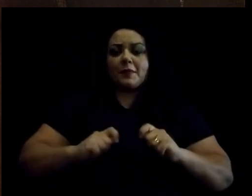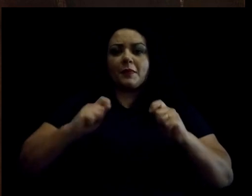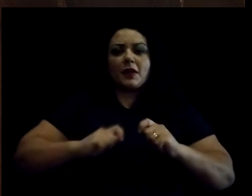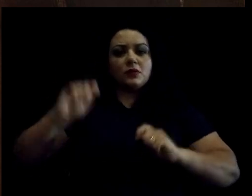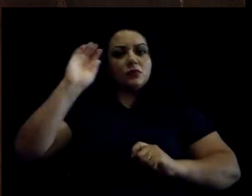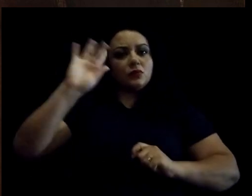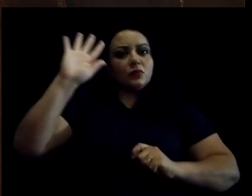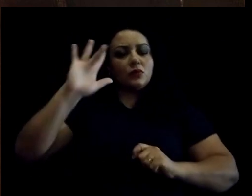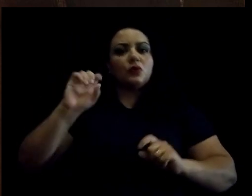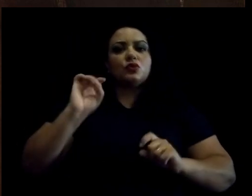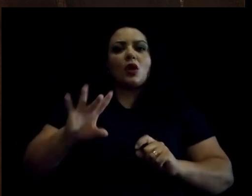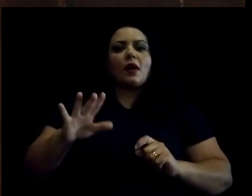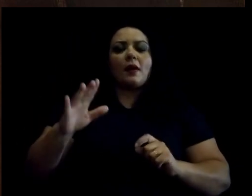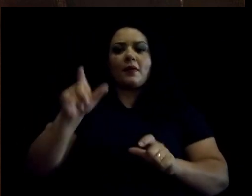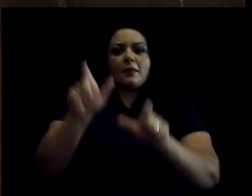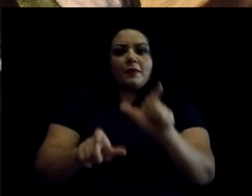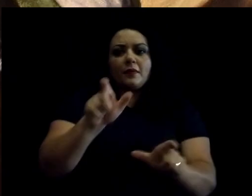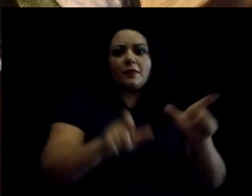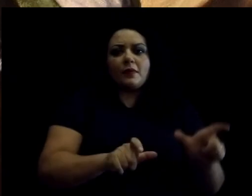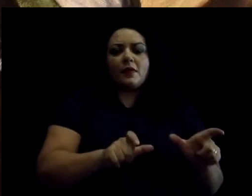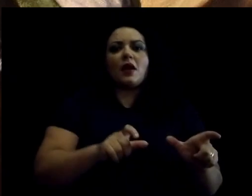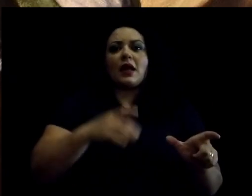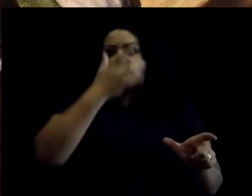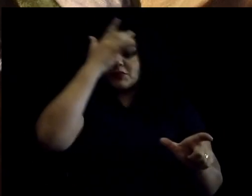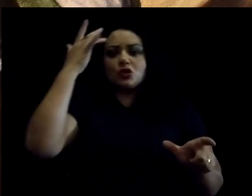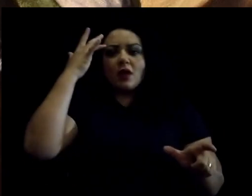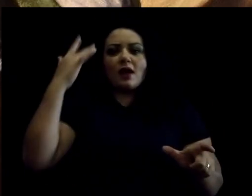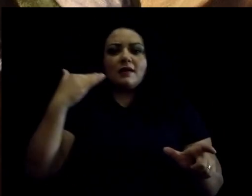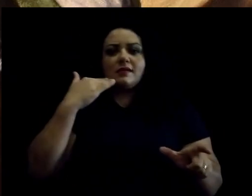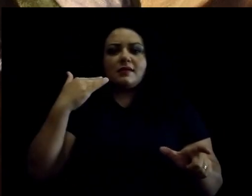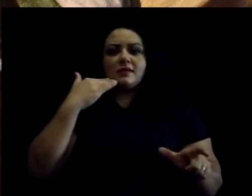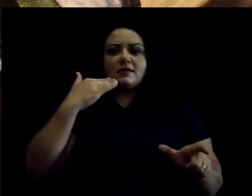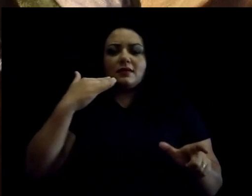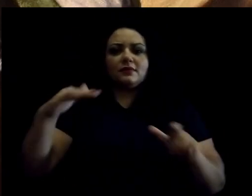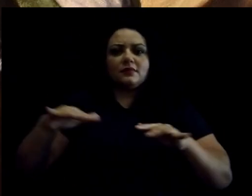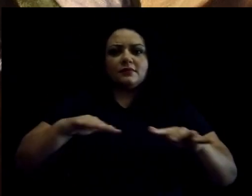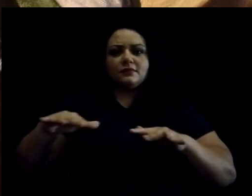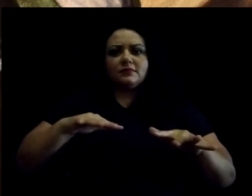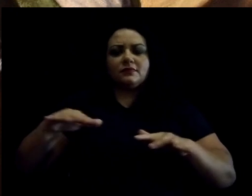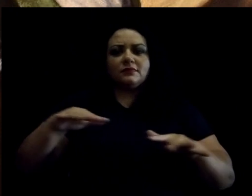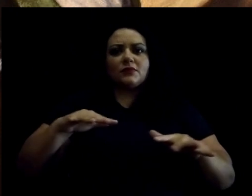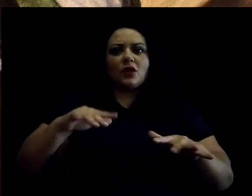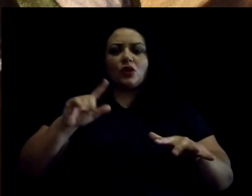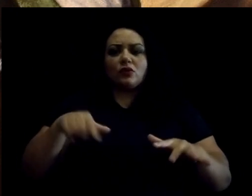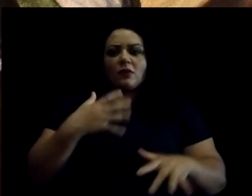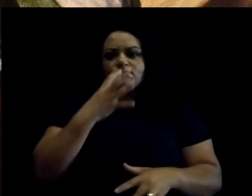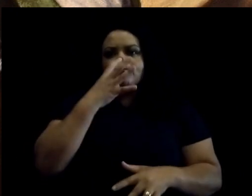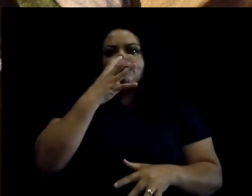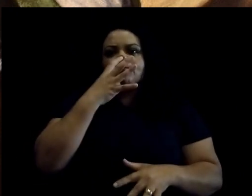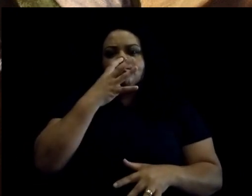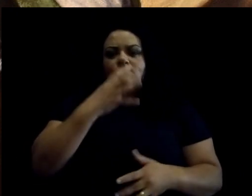nos conduzir apenas pelas formas. Os personagens são distorcidos e monumentais, o que